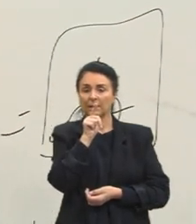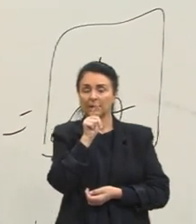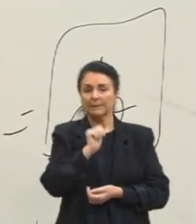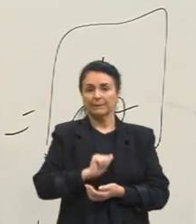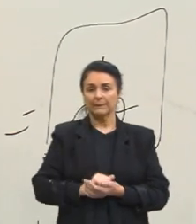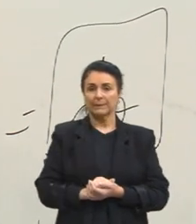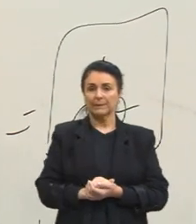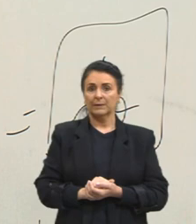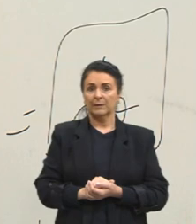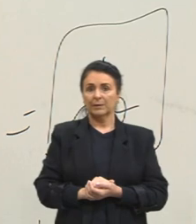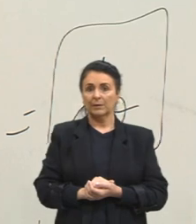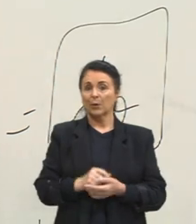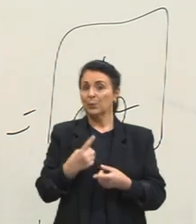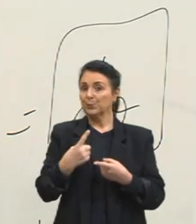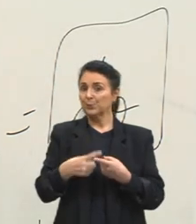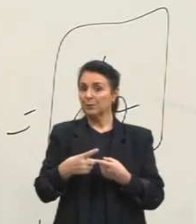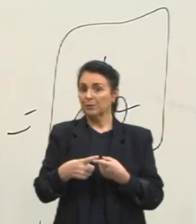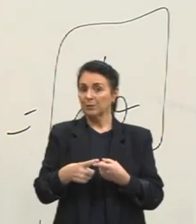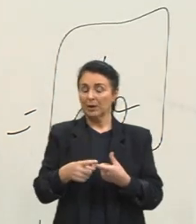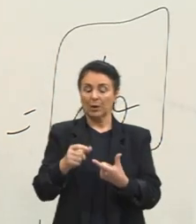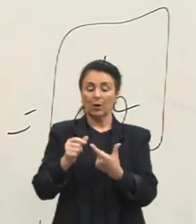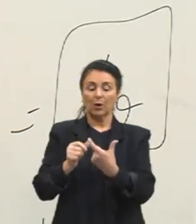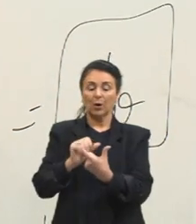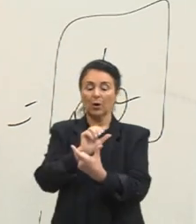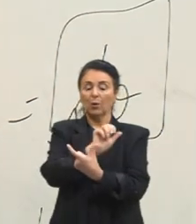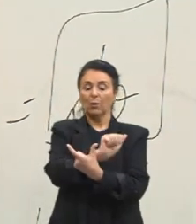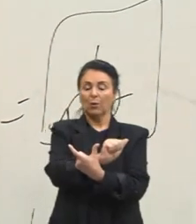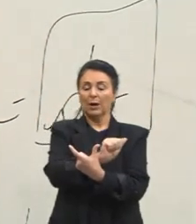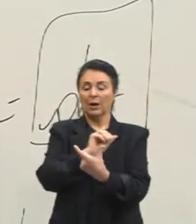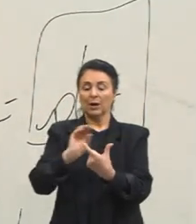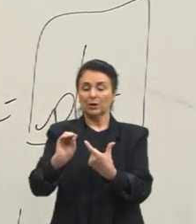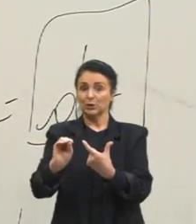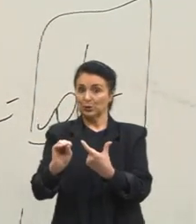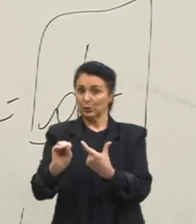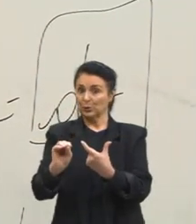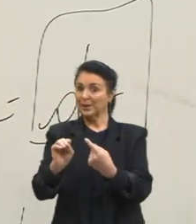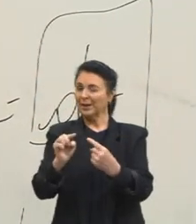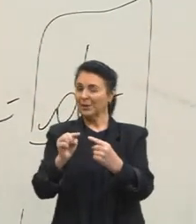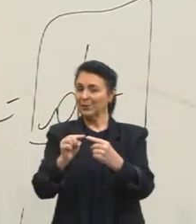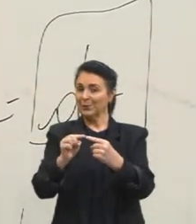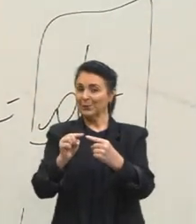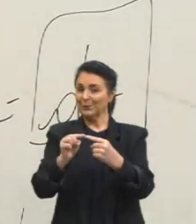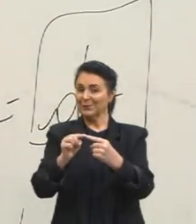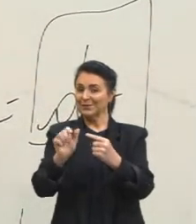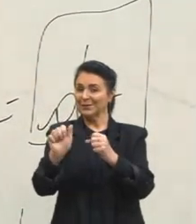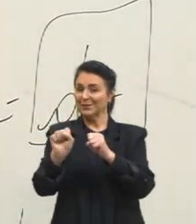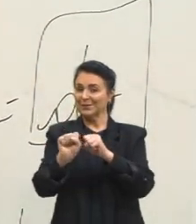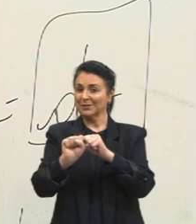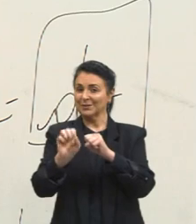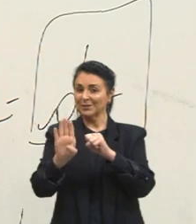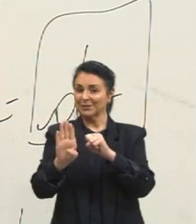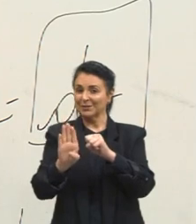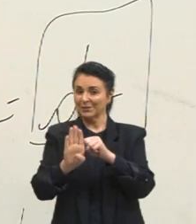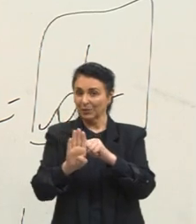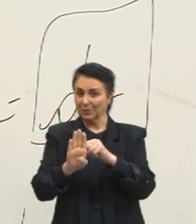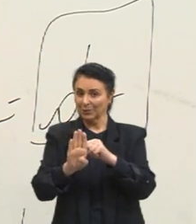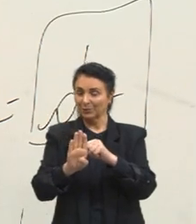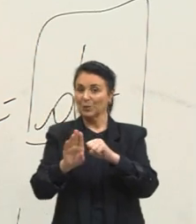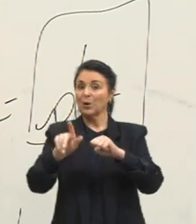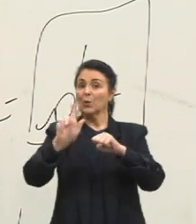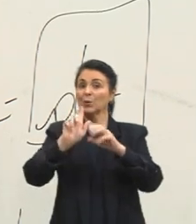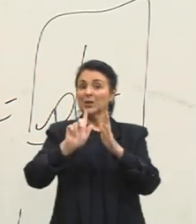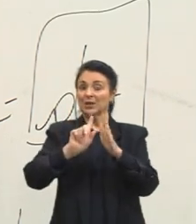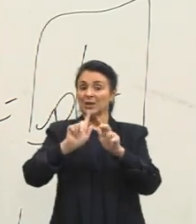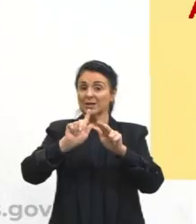e vá Porque o artigo combina com o substantivo em gênero e em número